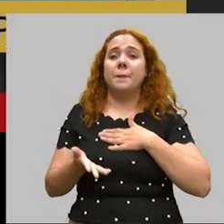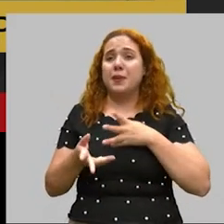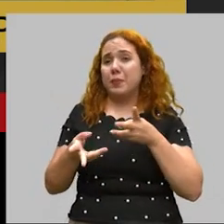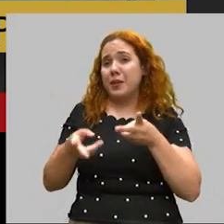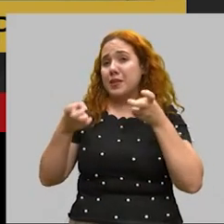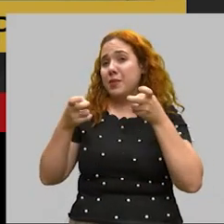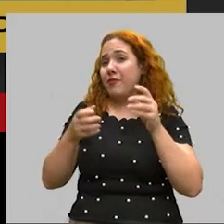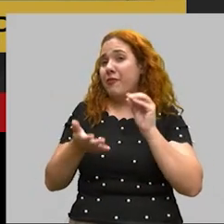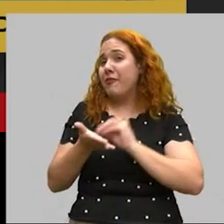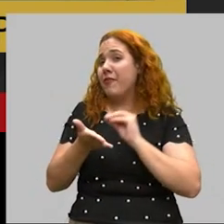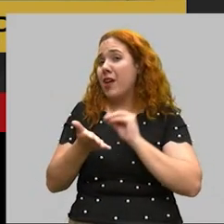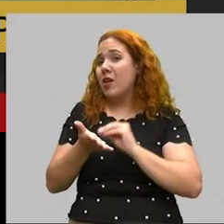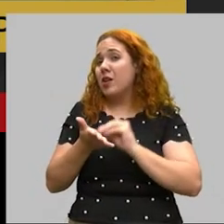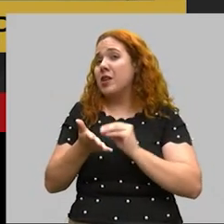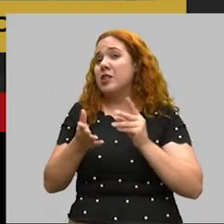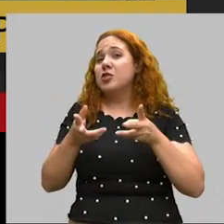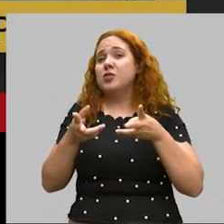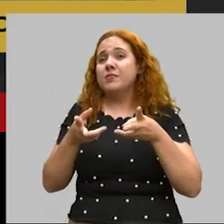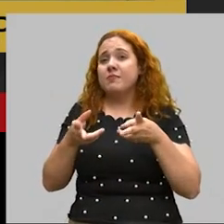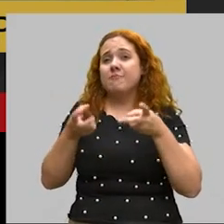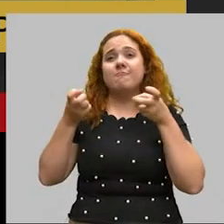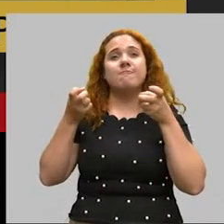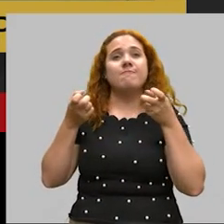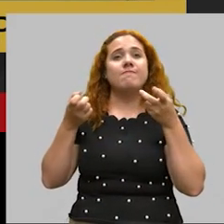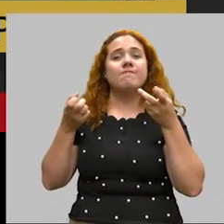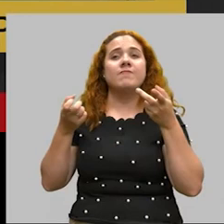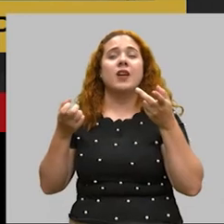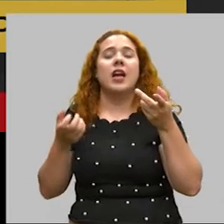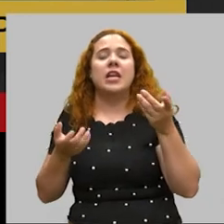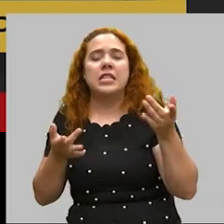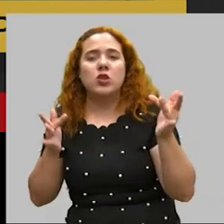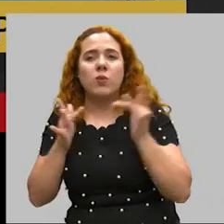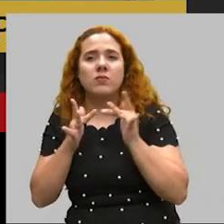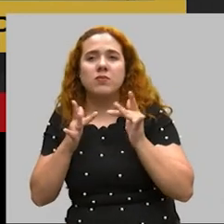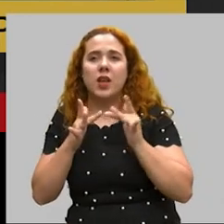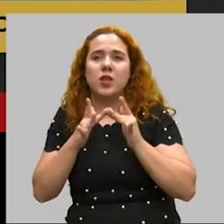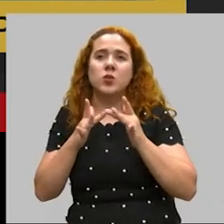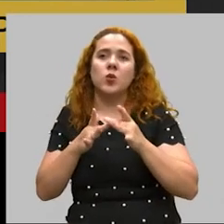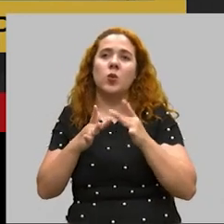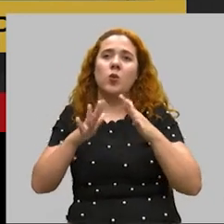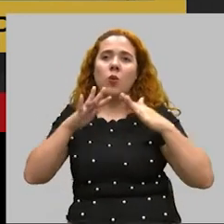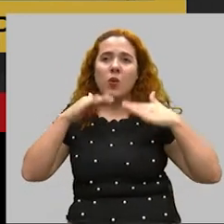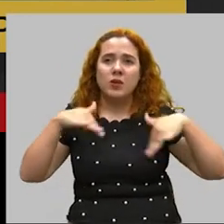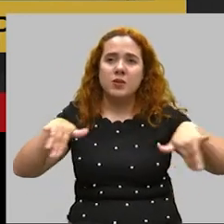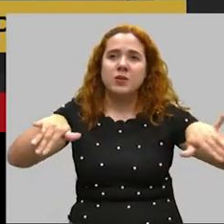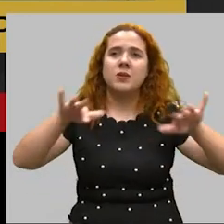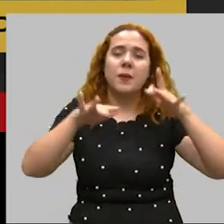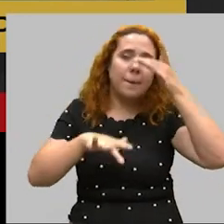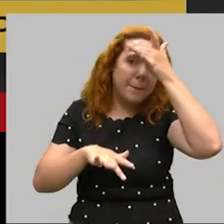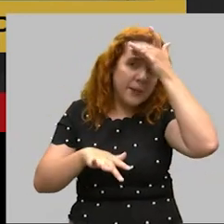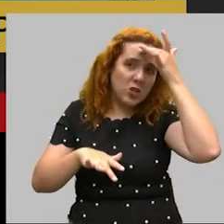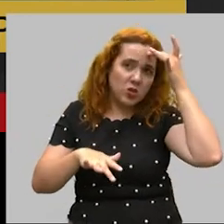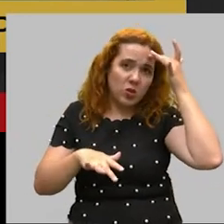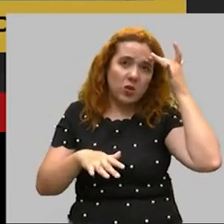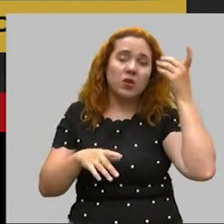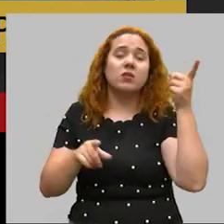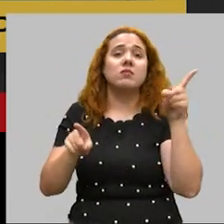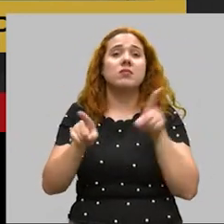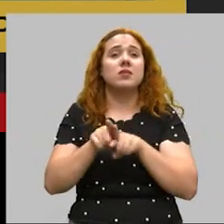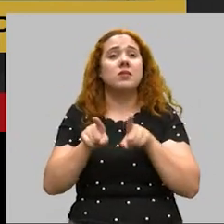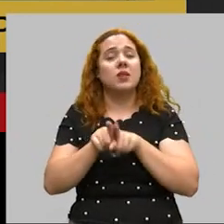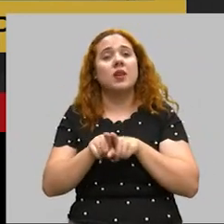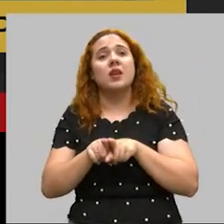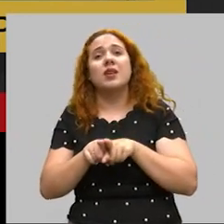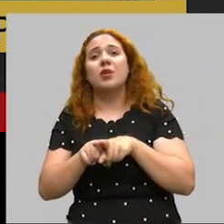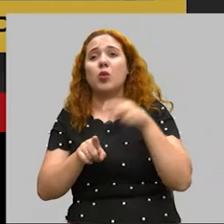escolas com a comunidade com o território né então o que que acontece e eu percebo muito claramente